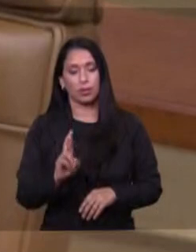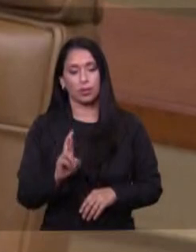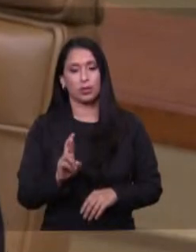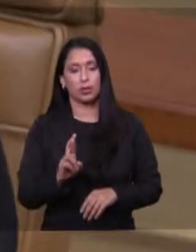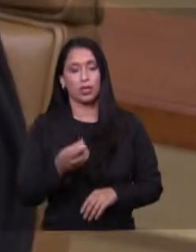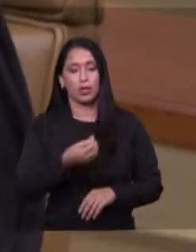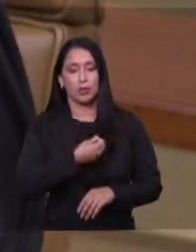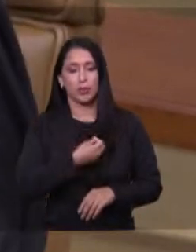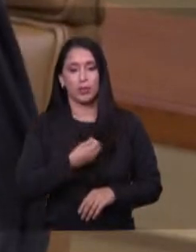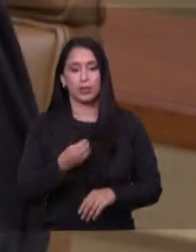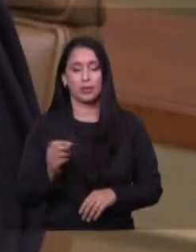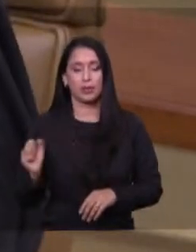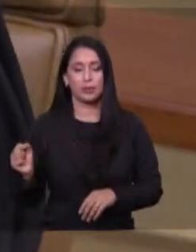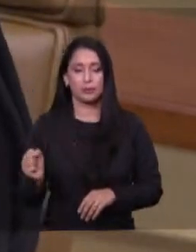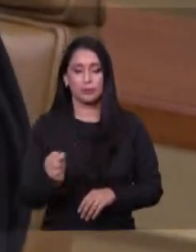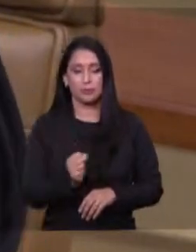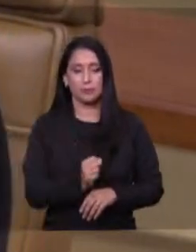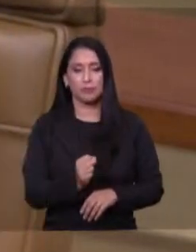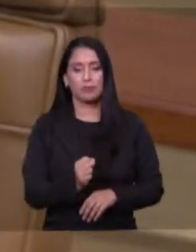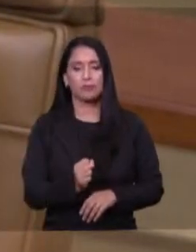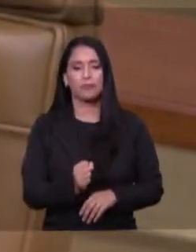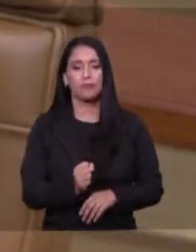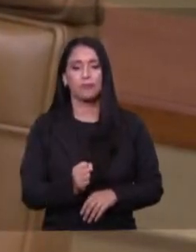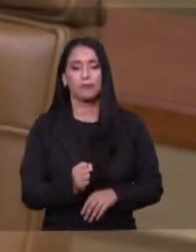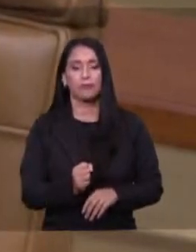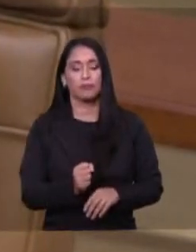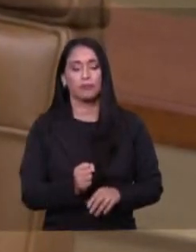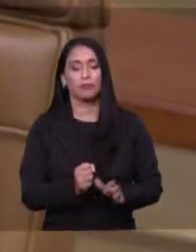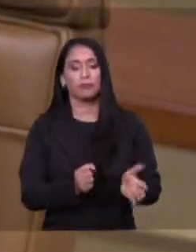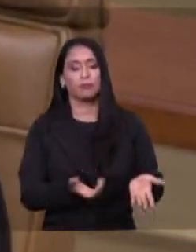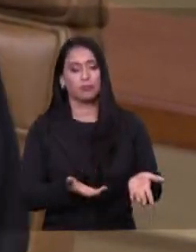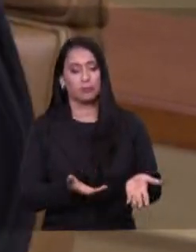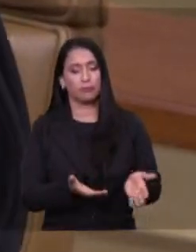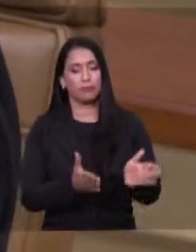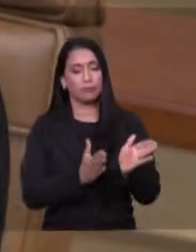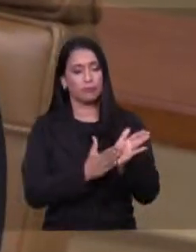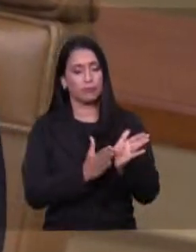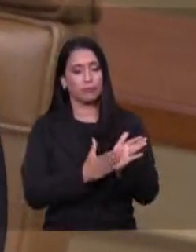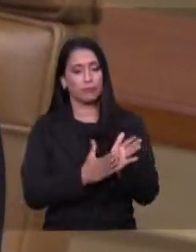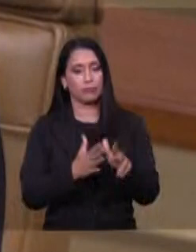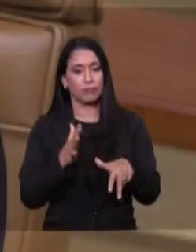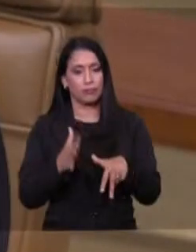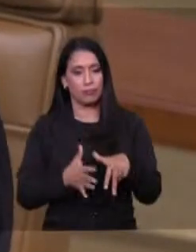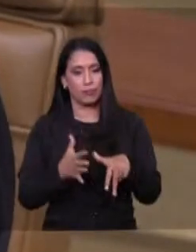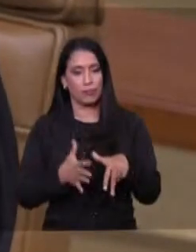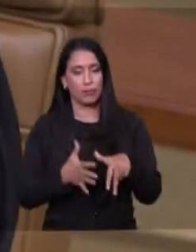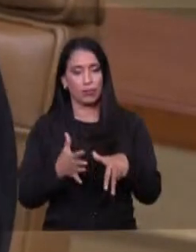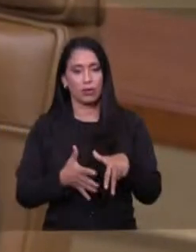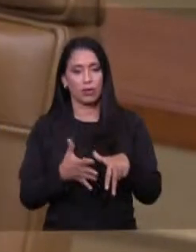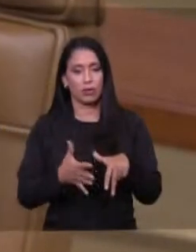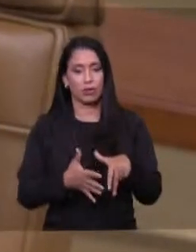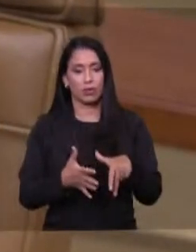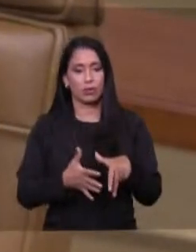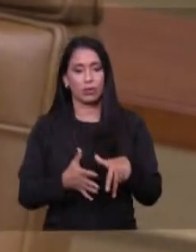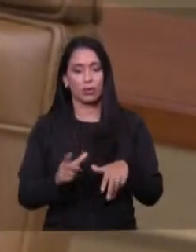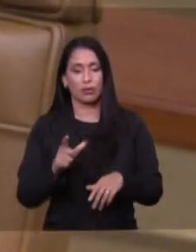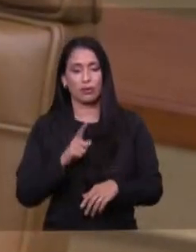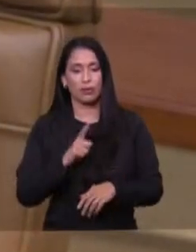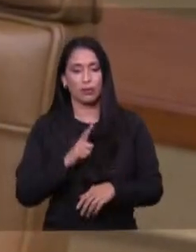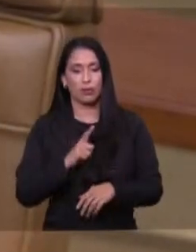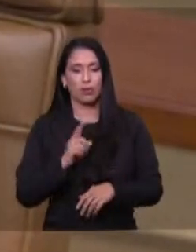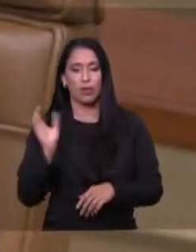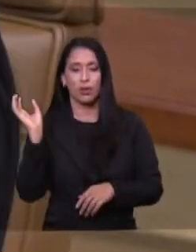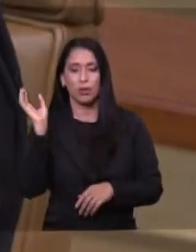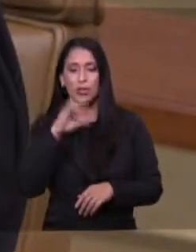Aqui presente. Ele tem pele clara, completamente calvo, veste toga e terno pretos, camisa branca e